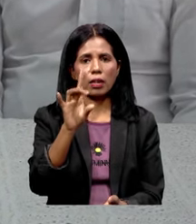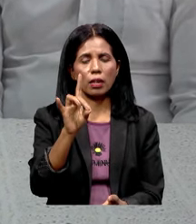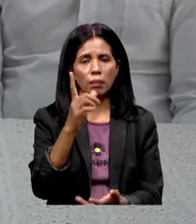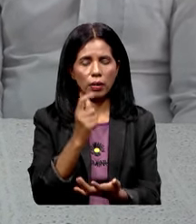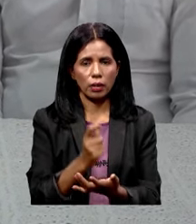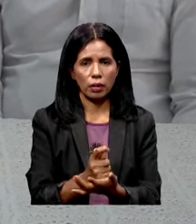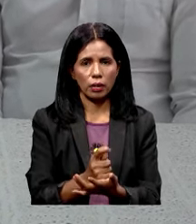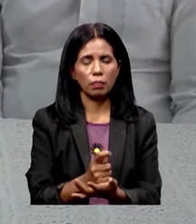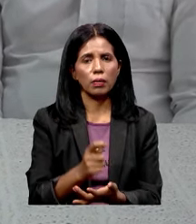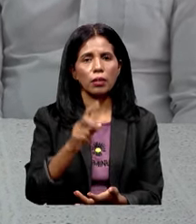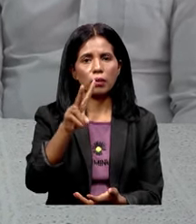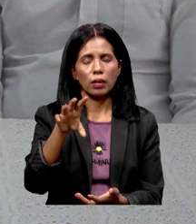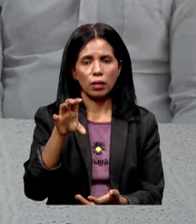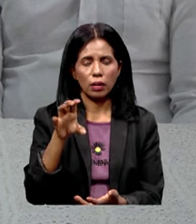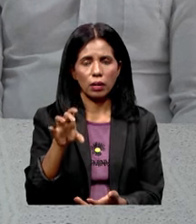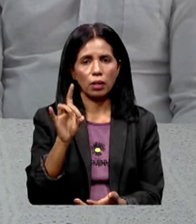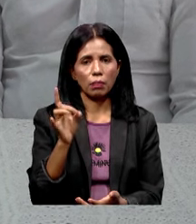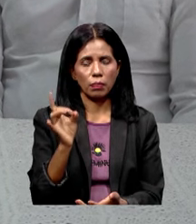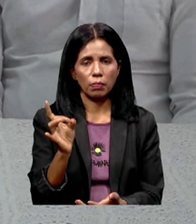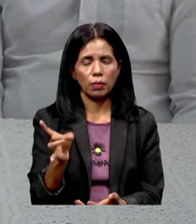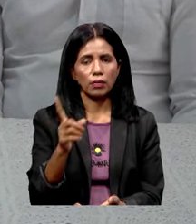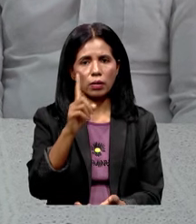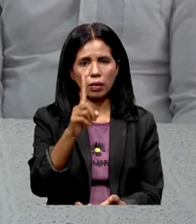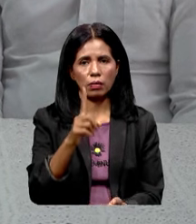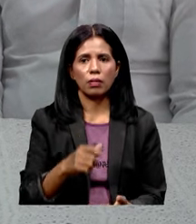8.281. Neusi mane